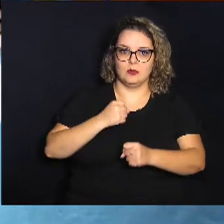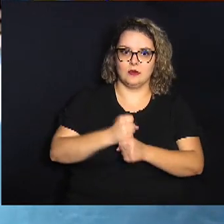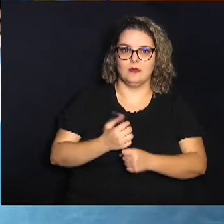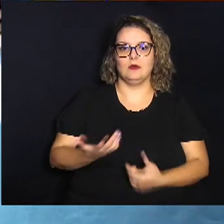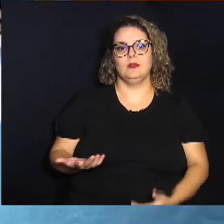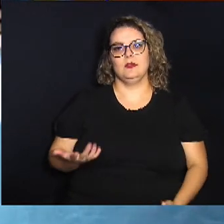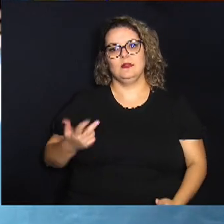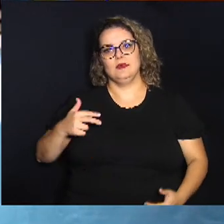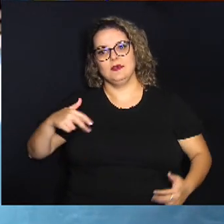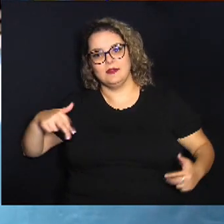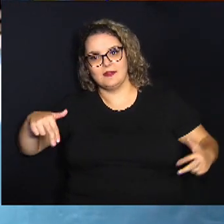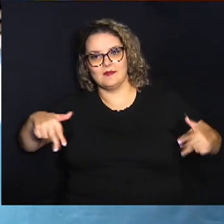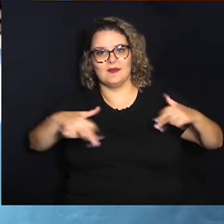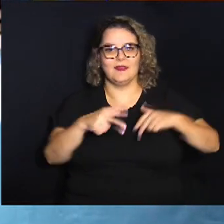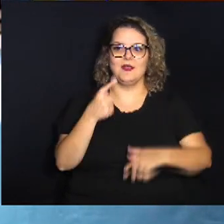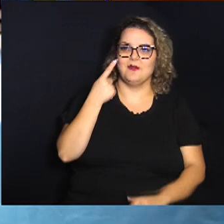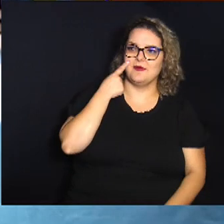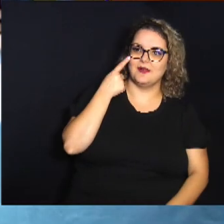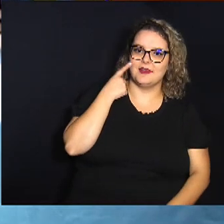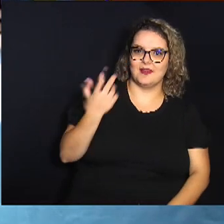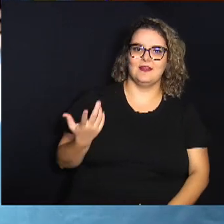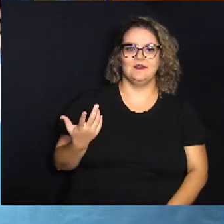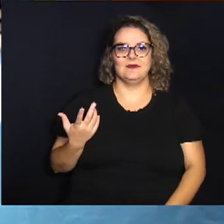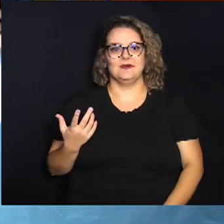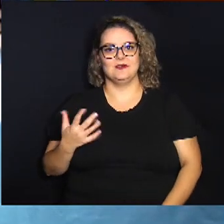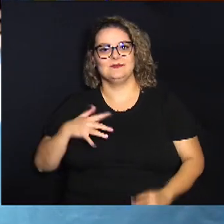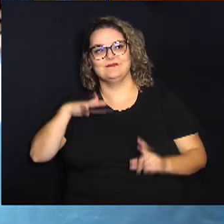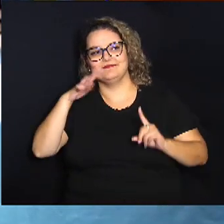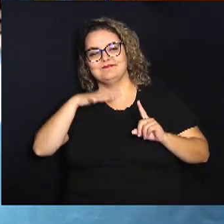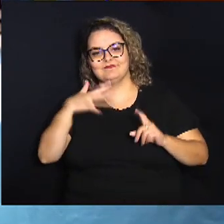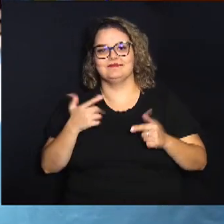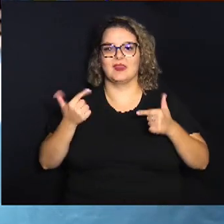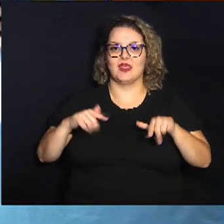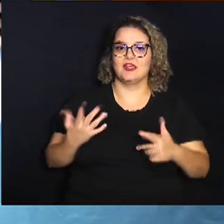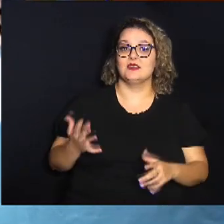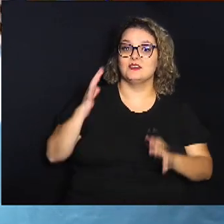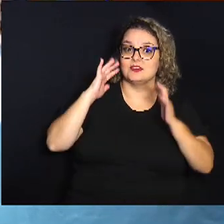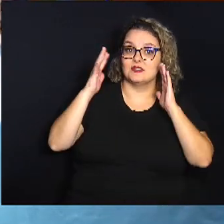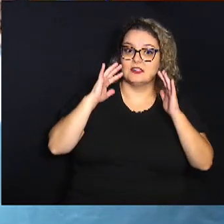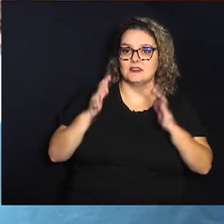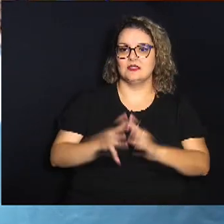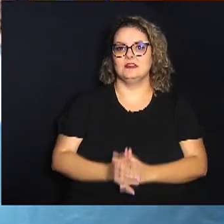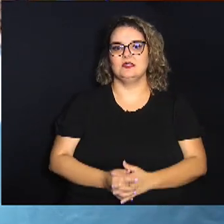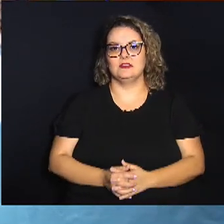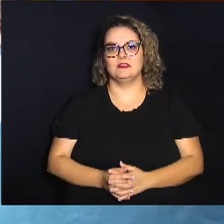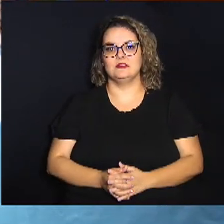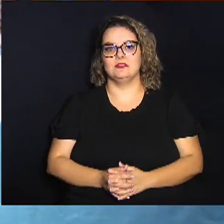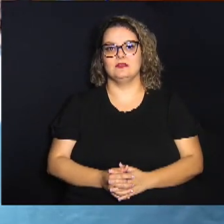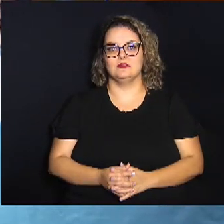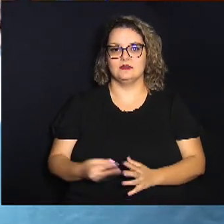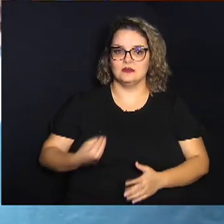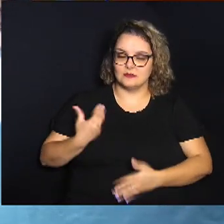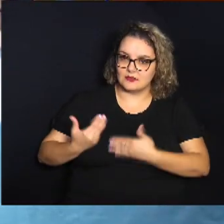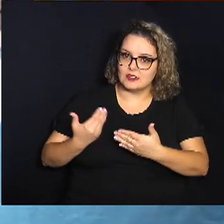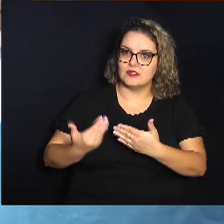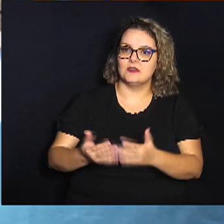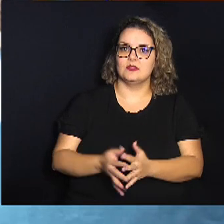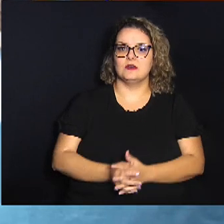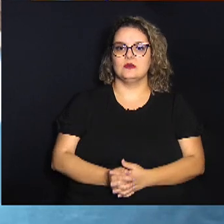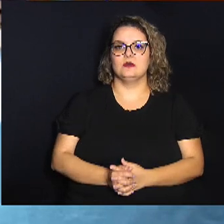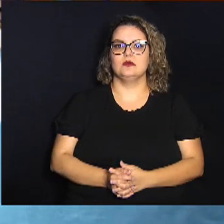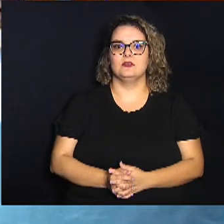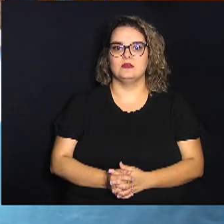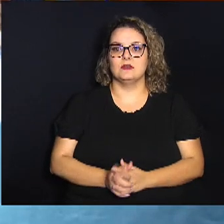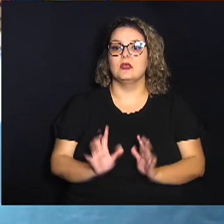ponto, passava aqui, olhava, já tinha na mente já esse projeto de vida, inclusive, né, e acabou